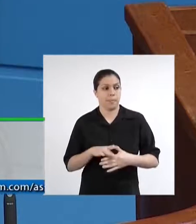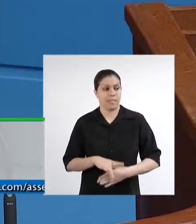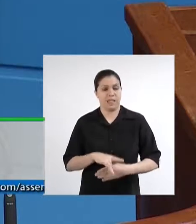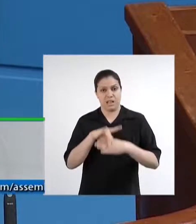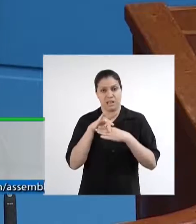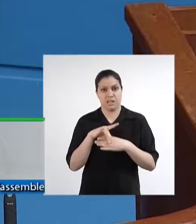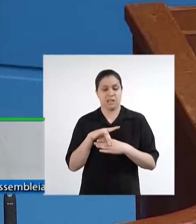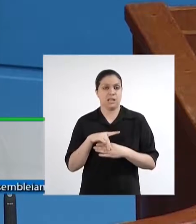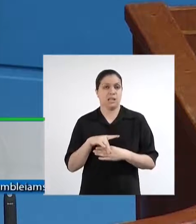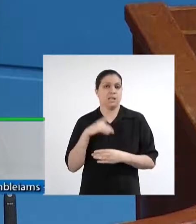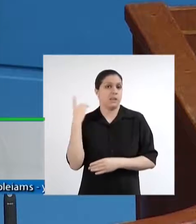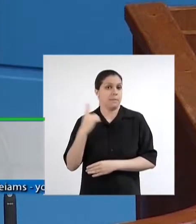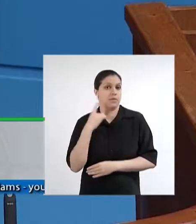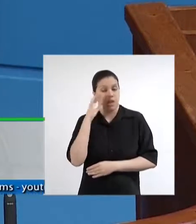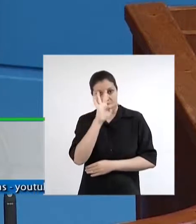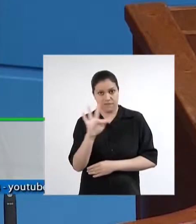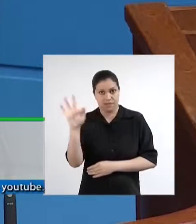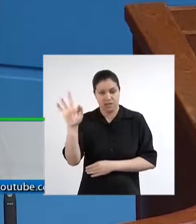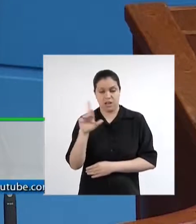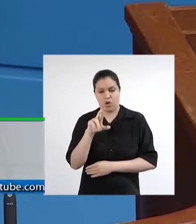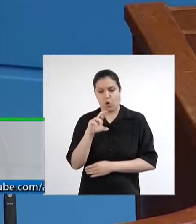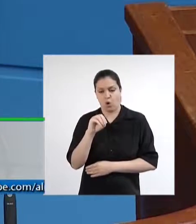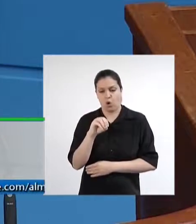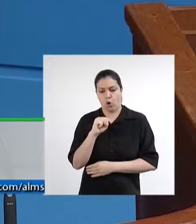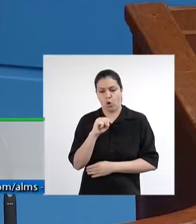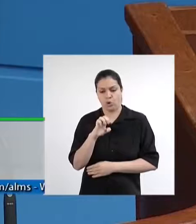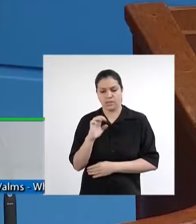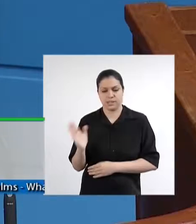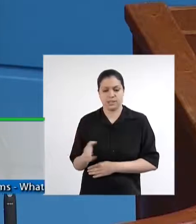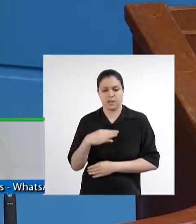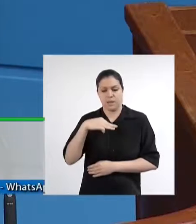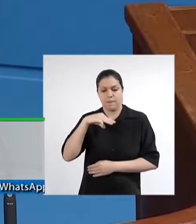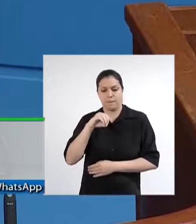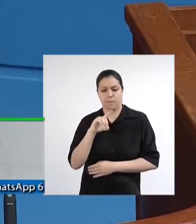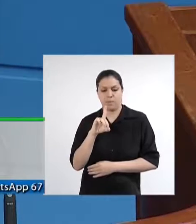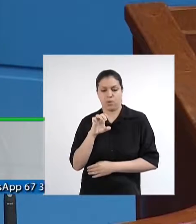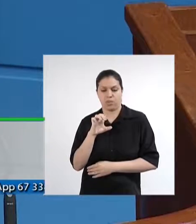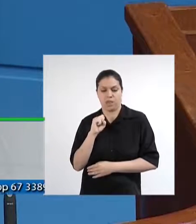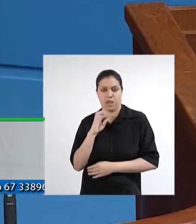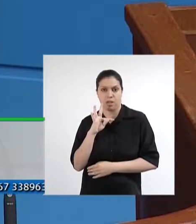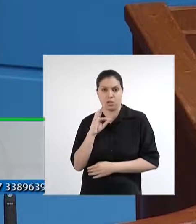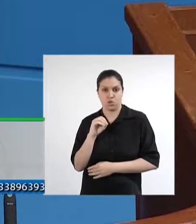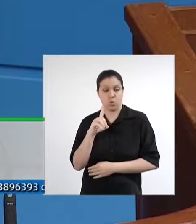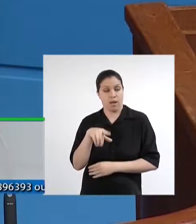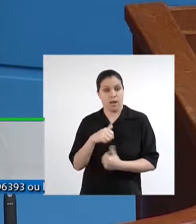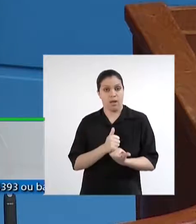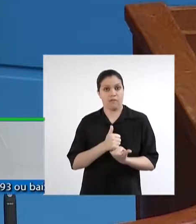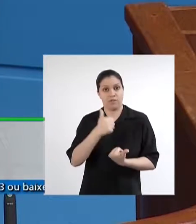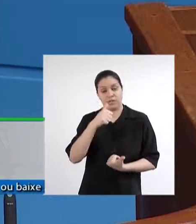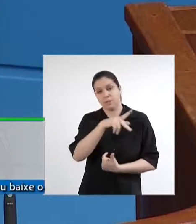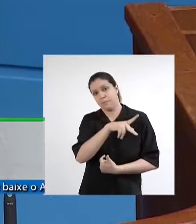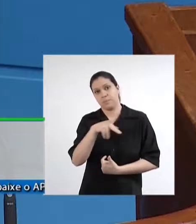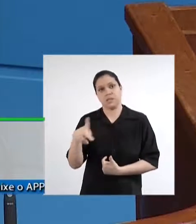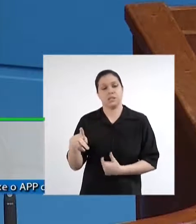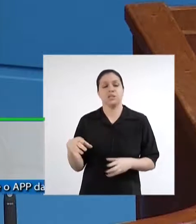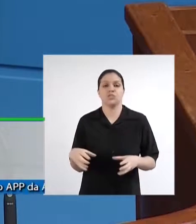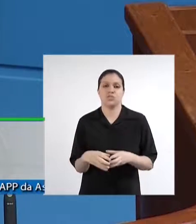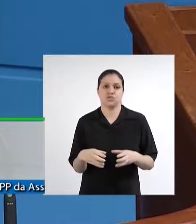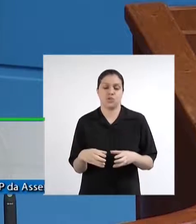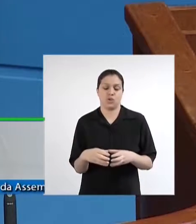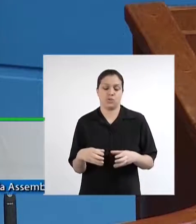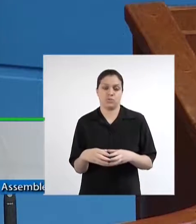liderado pela deputada federal Rose Modesto, que é vice-presidente da Comissão de Educação na Câmara